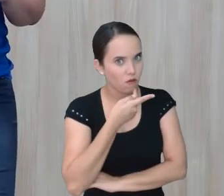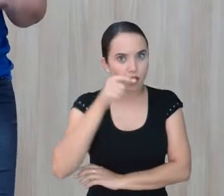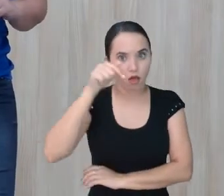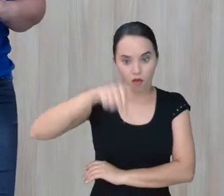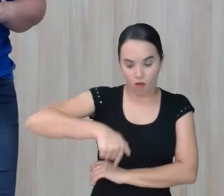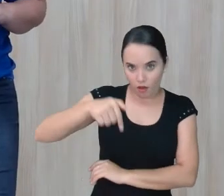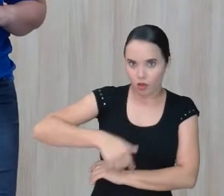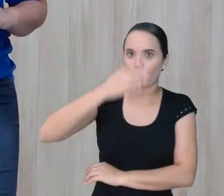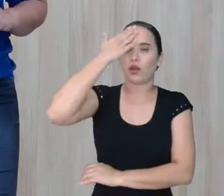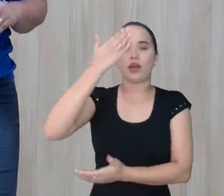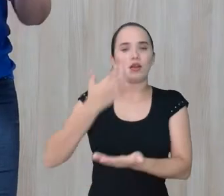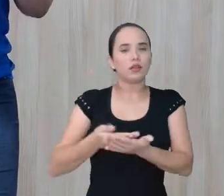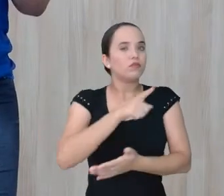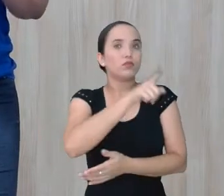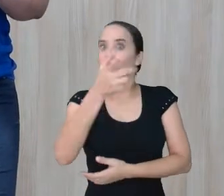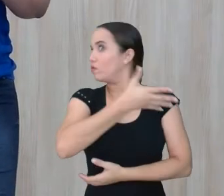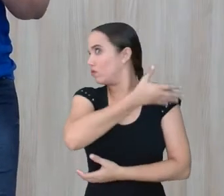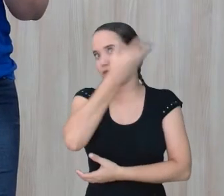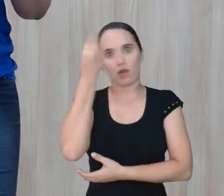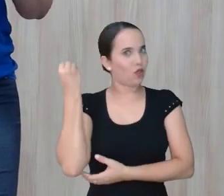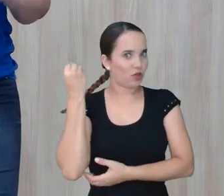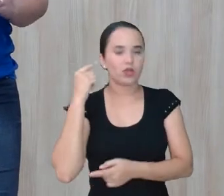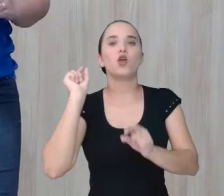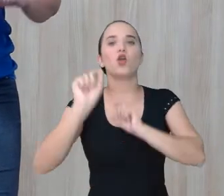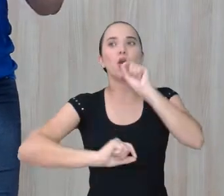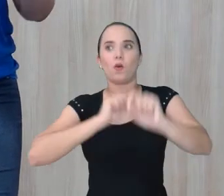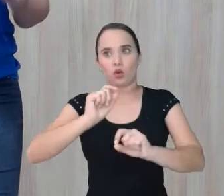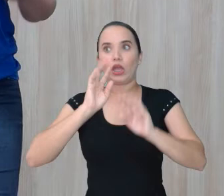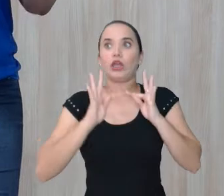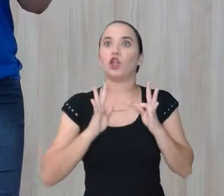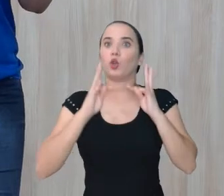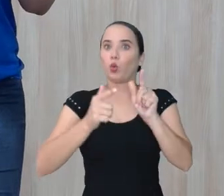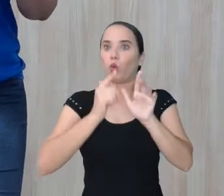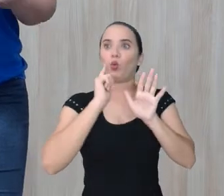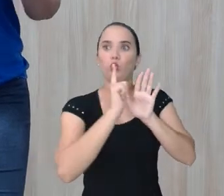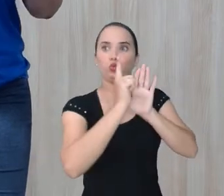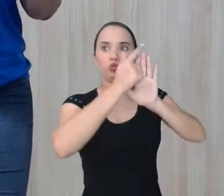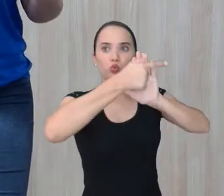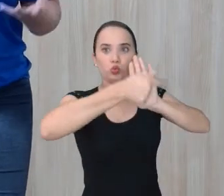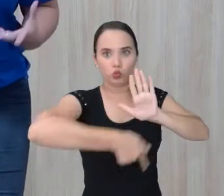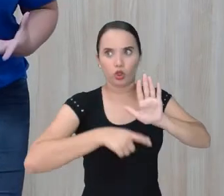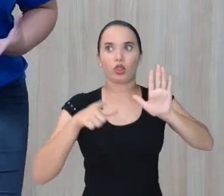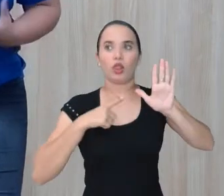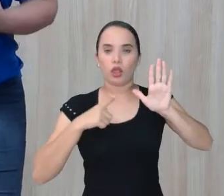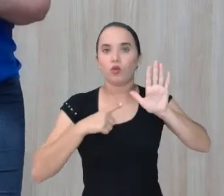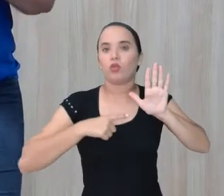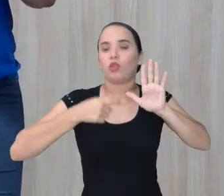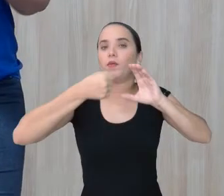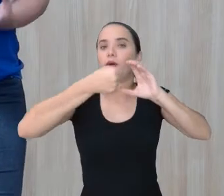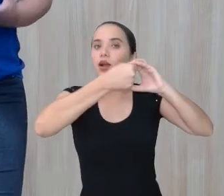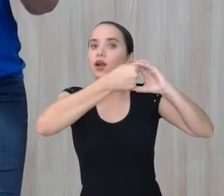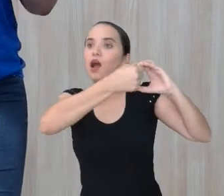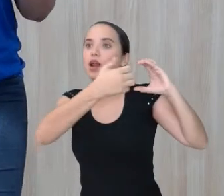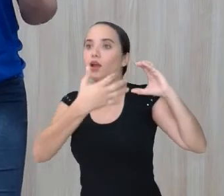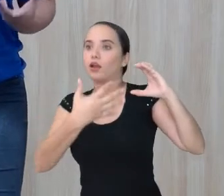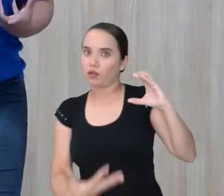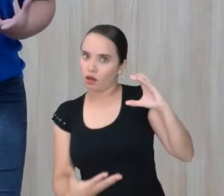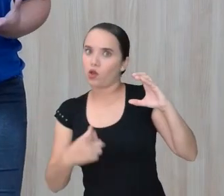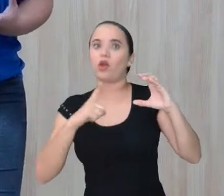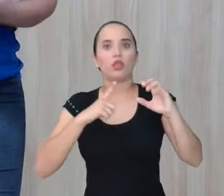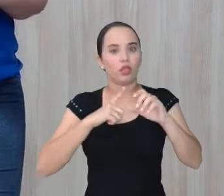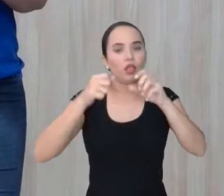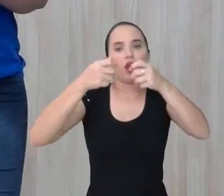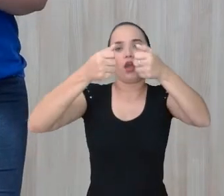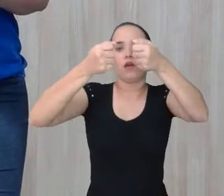certeza que você não vai esquecer disso, é que todo gênero tem uma roupa, todo gênero tem uma